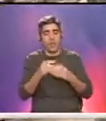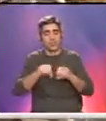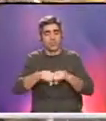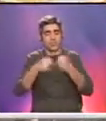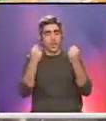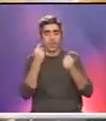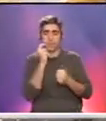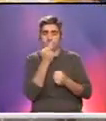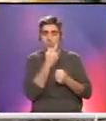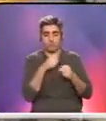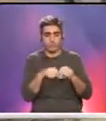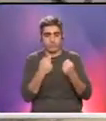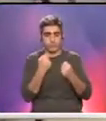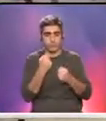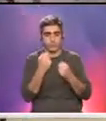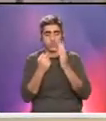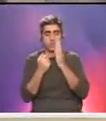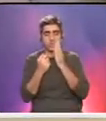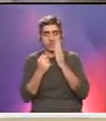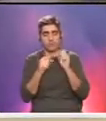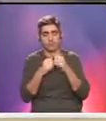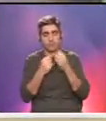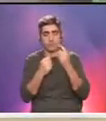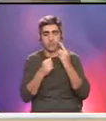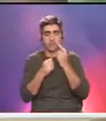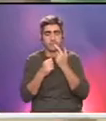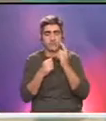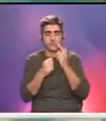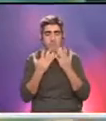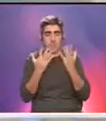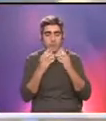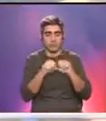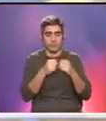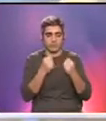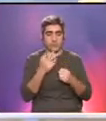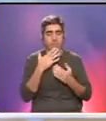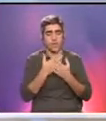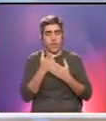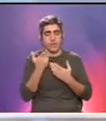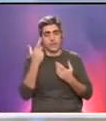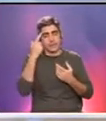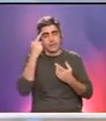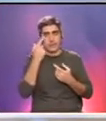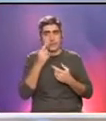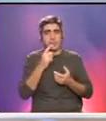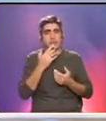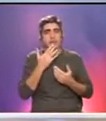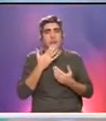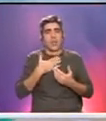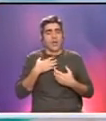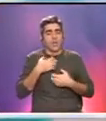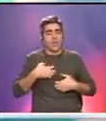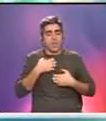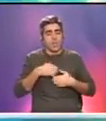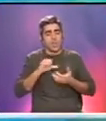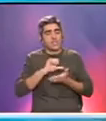muitos dentes do lado esquerdo, acho que foi ali um clique que o fez desistir um bocado da sua saúde